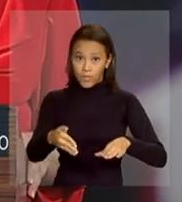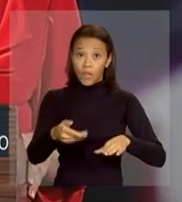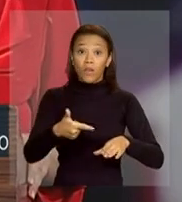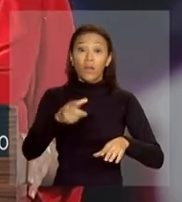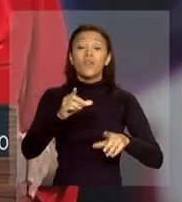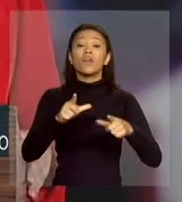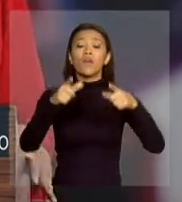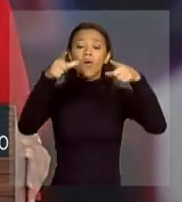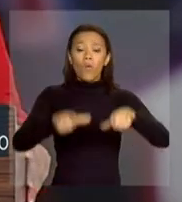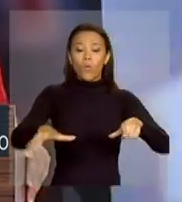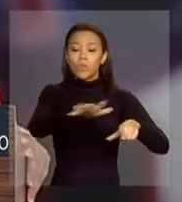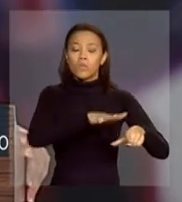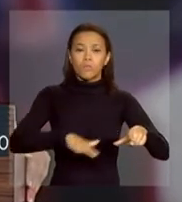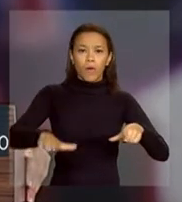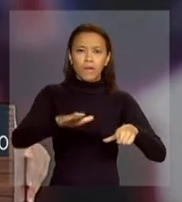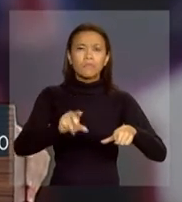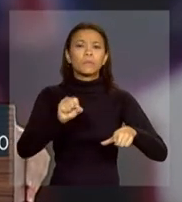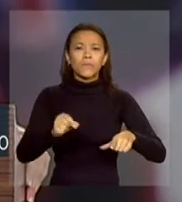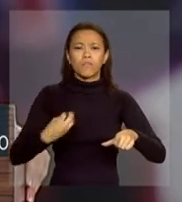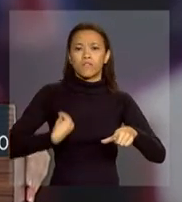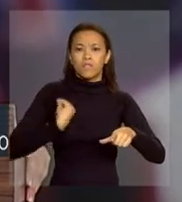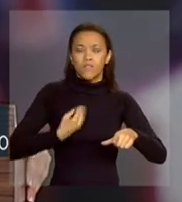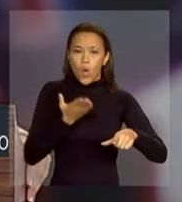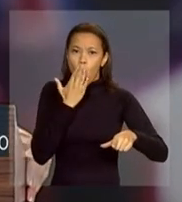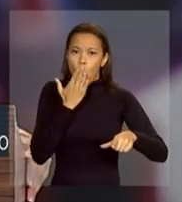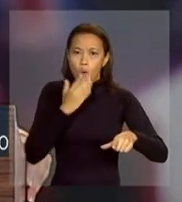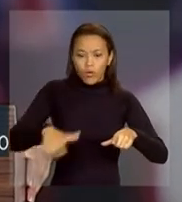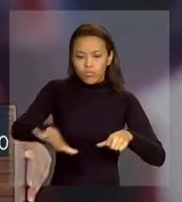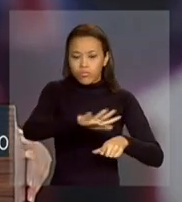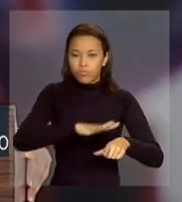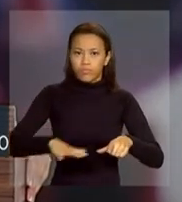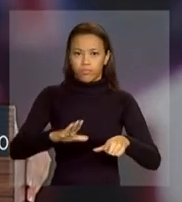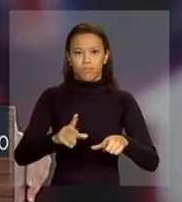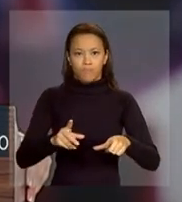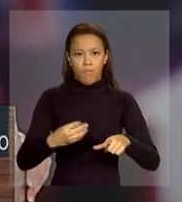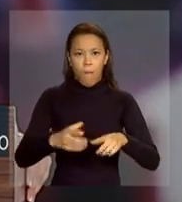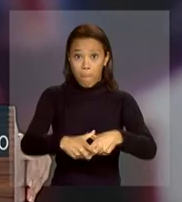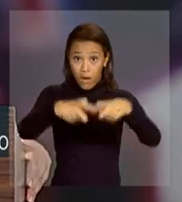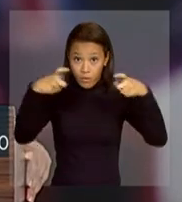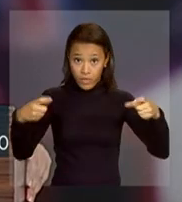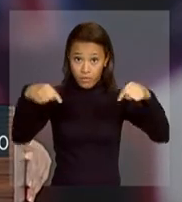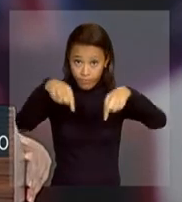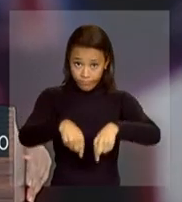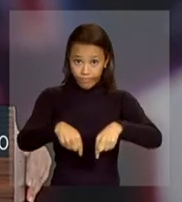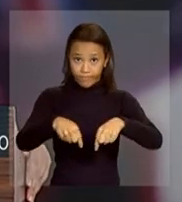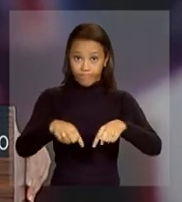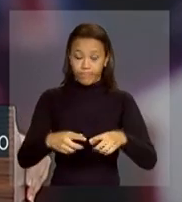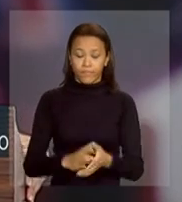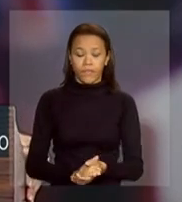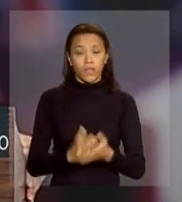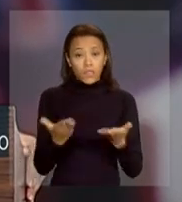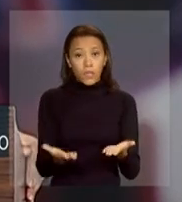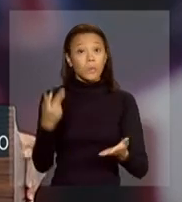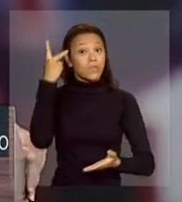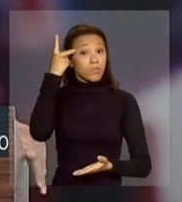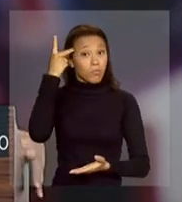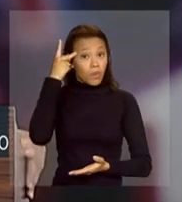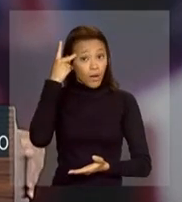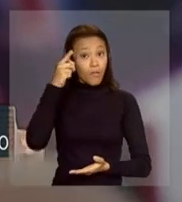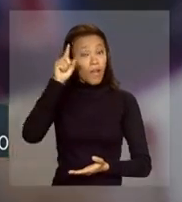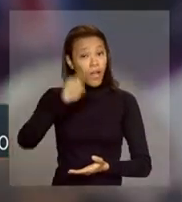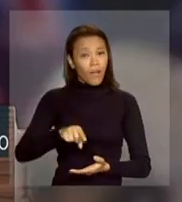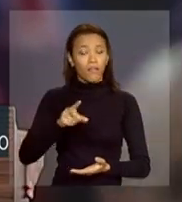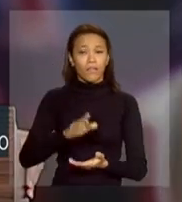eram os índios brasileiros a população dominante em São Paulo faz